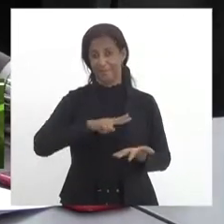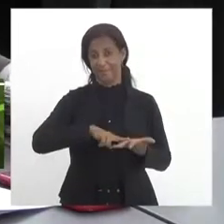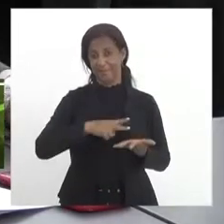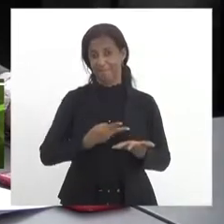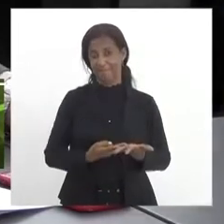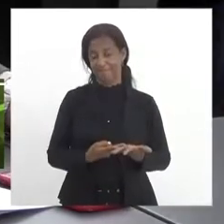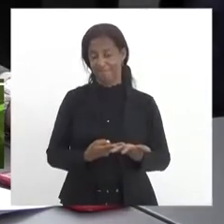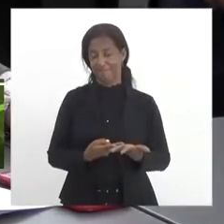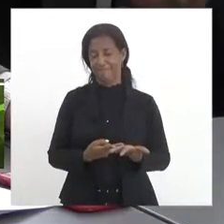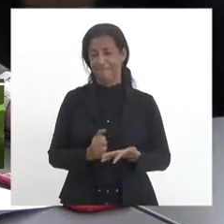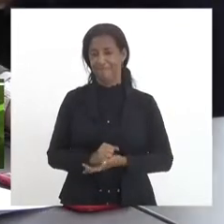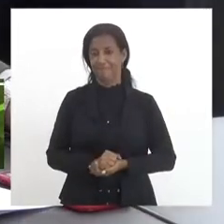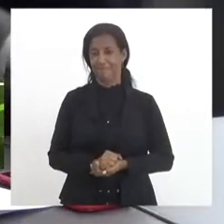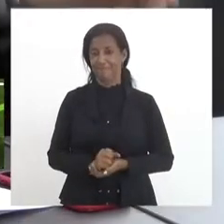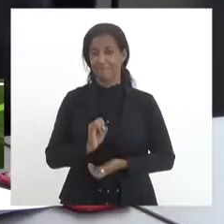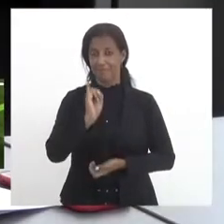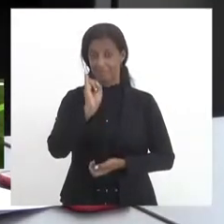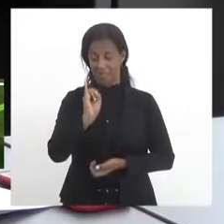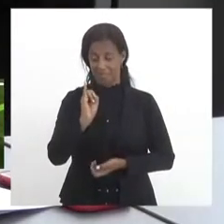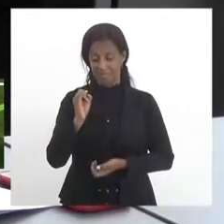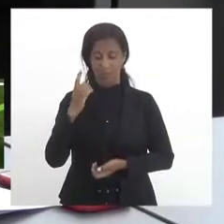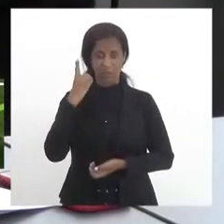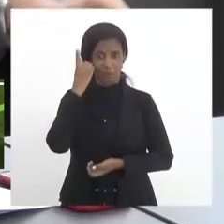interpretação. Se o deputado